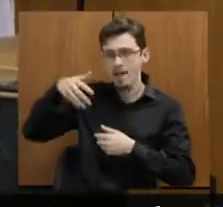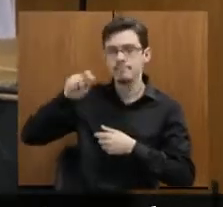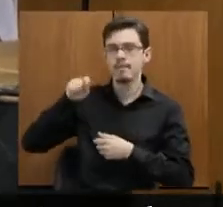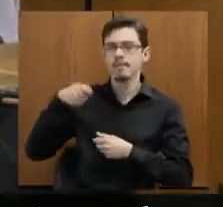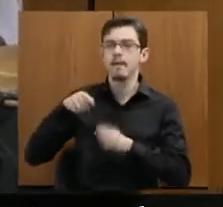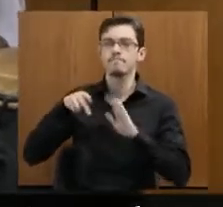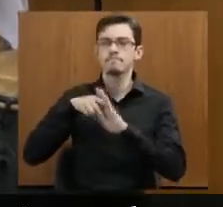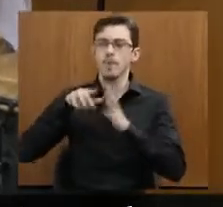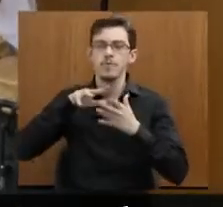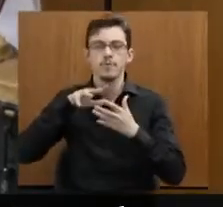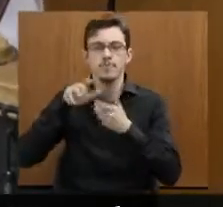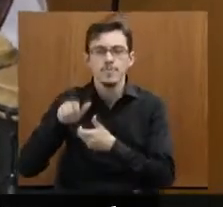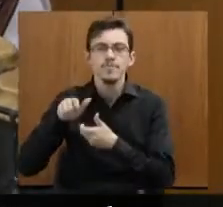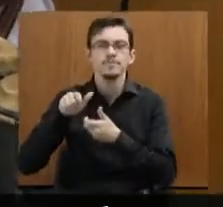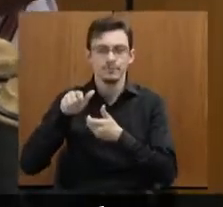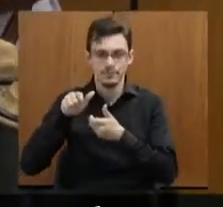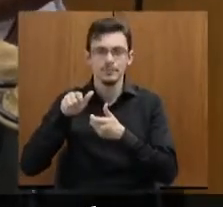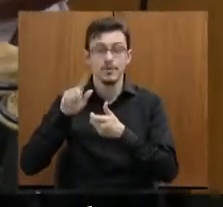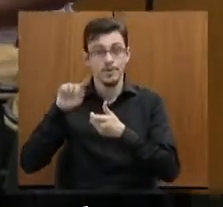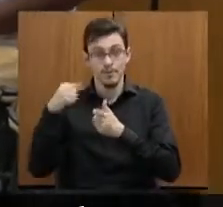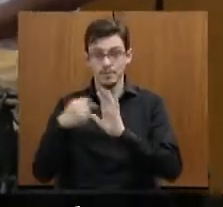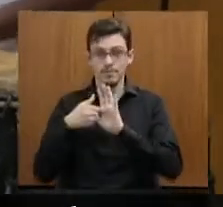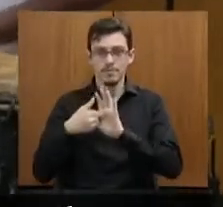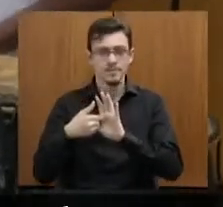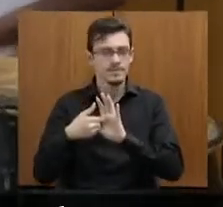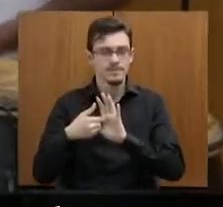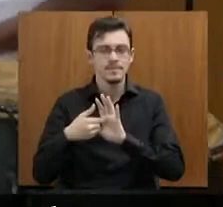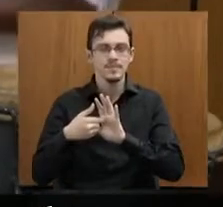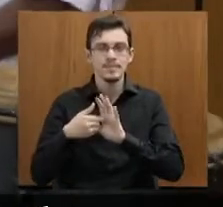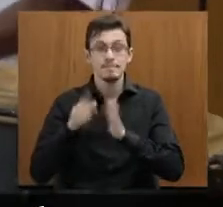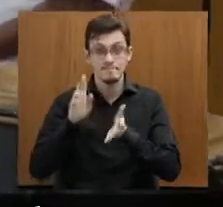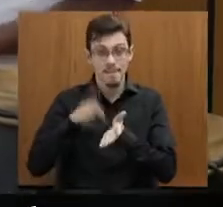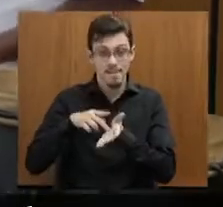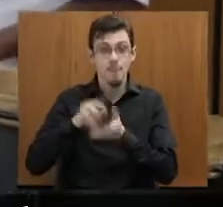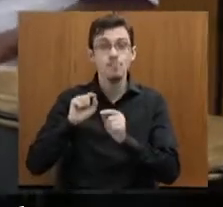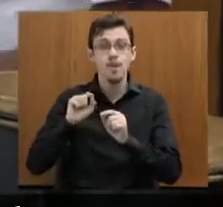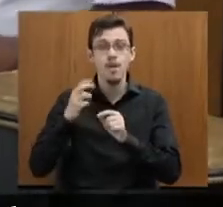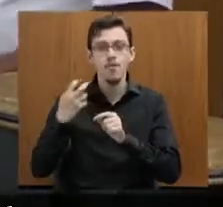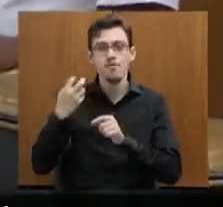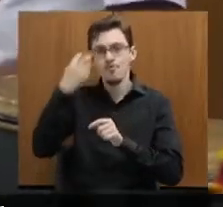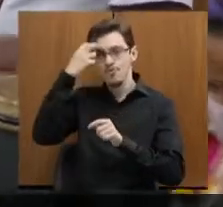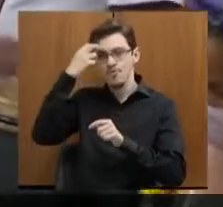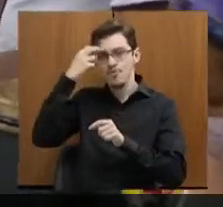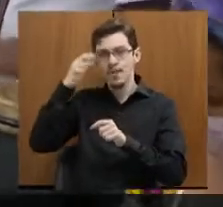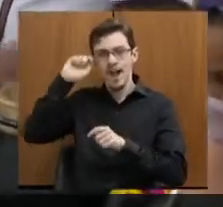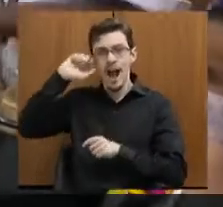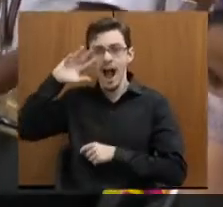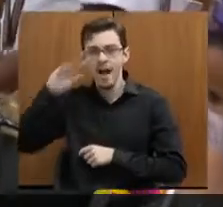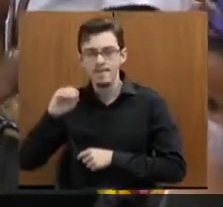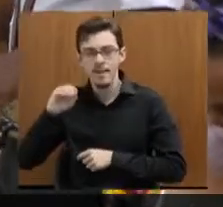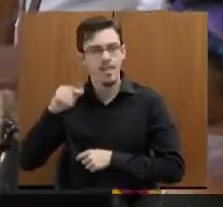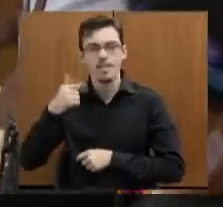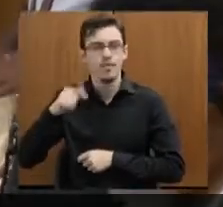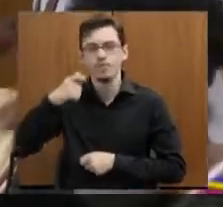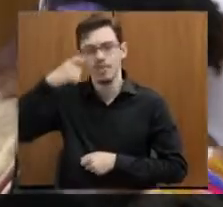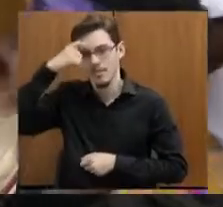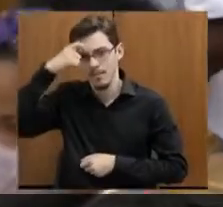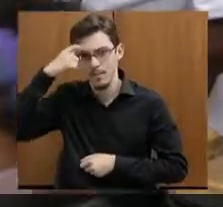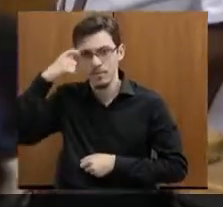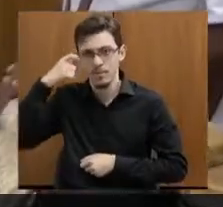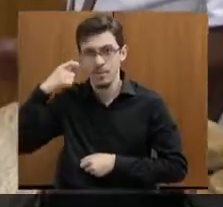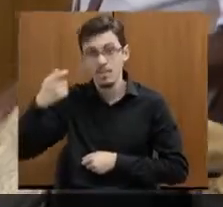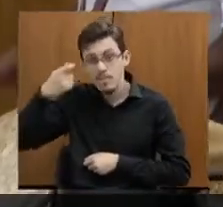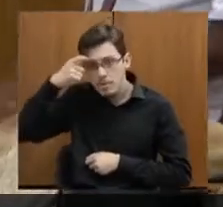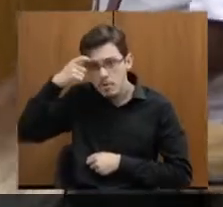é internacional da Verdade na cultura afro não existe demônio ninguém tirou